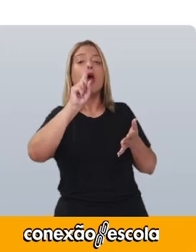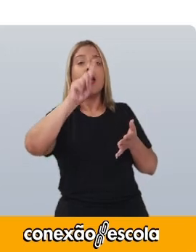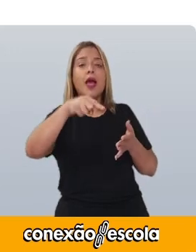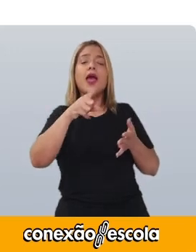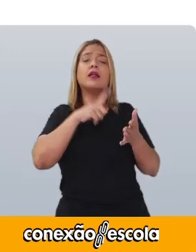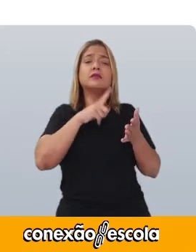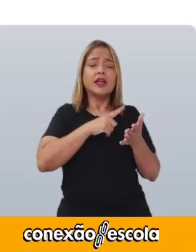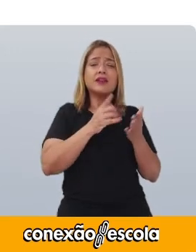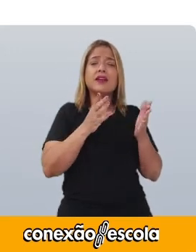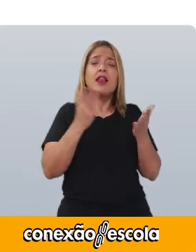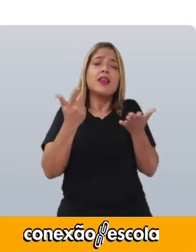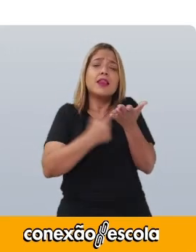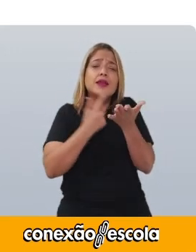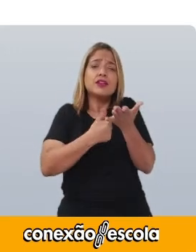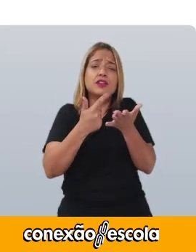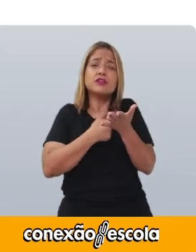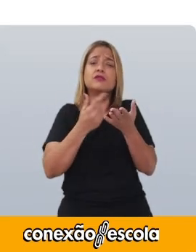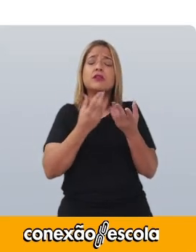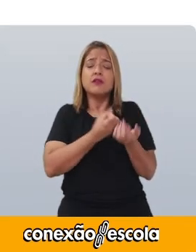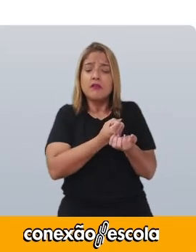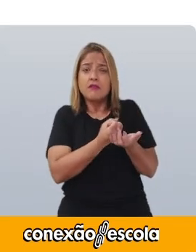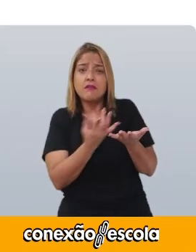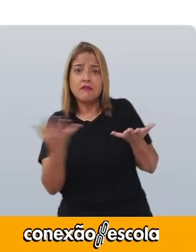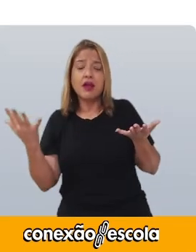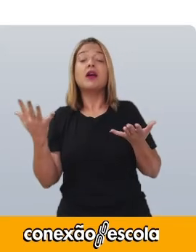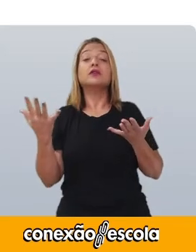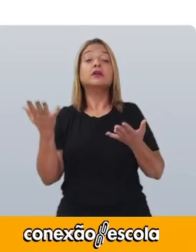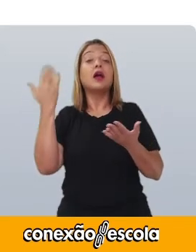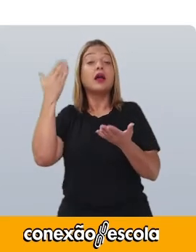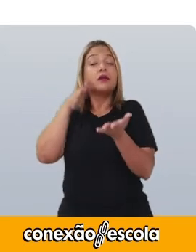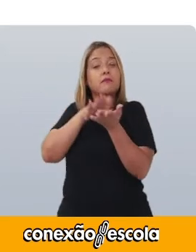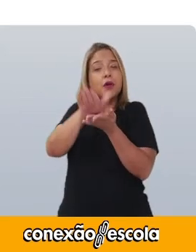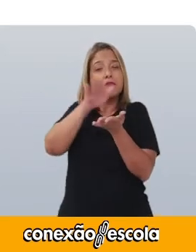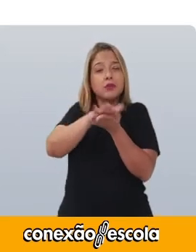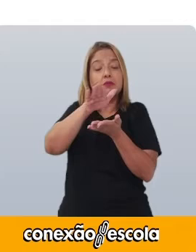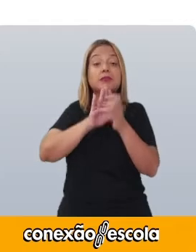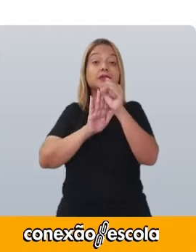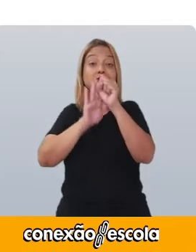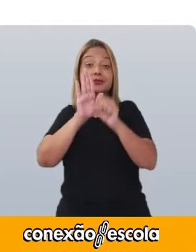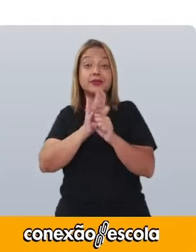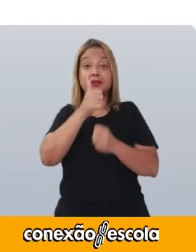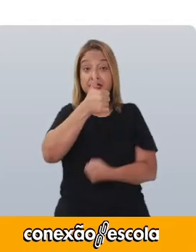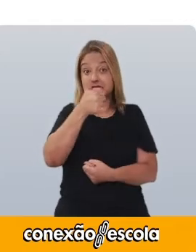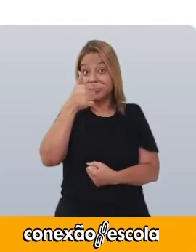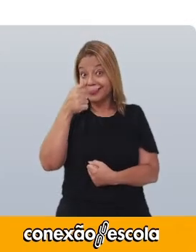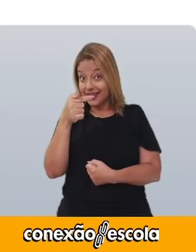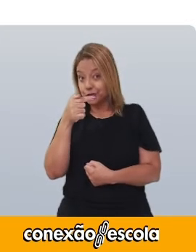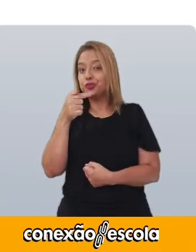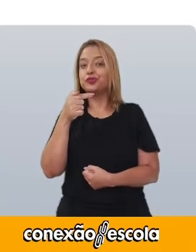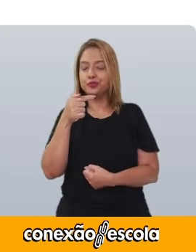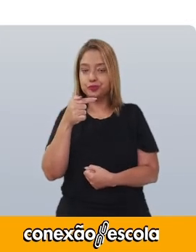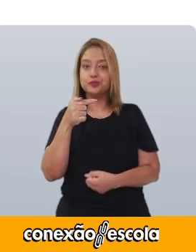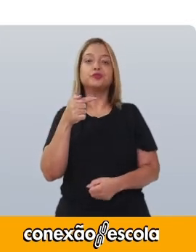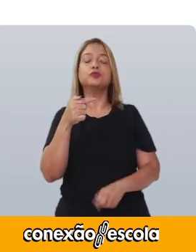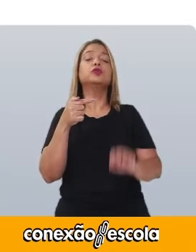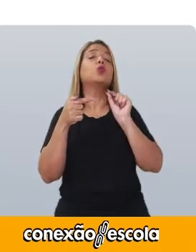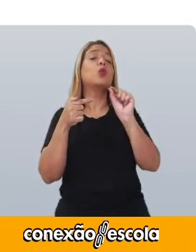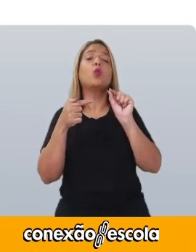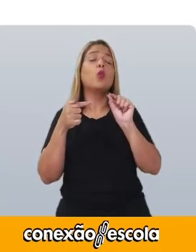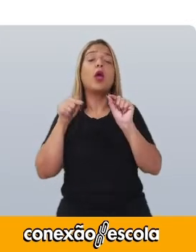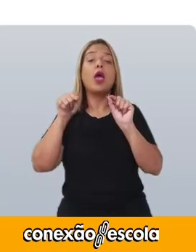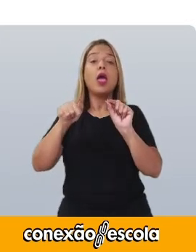de contos infantis que foi publicada no século XVII e trata-se